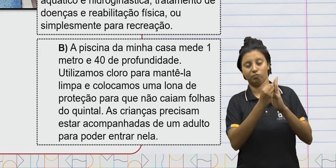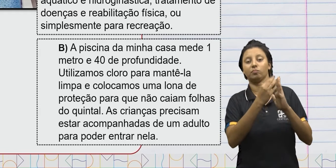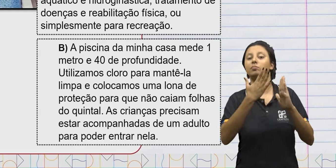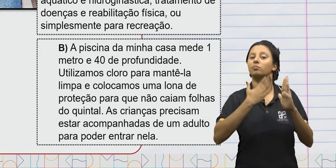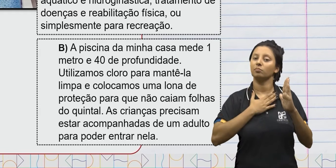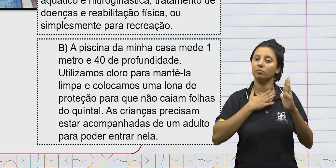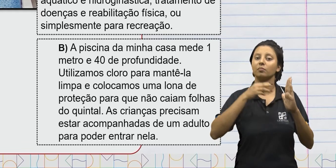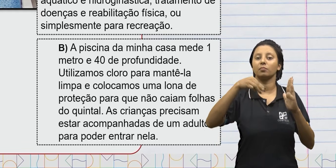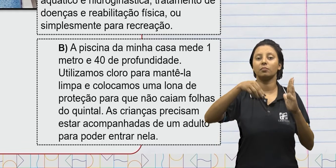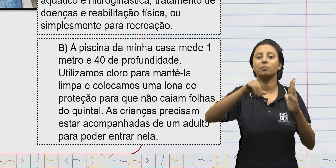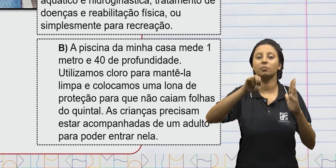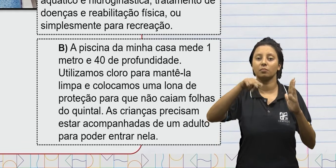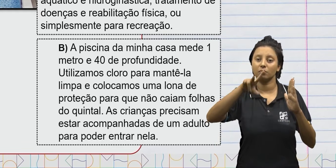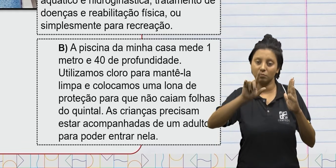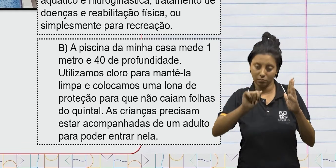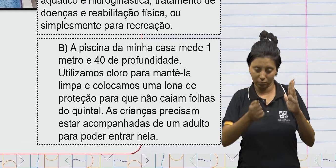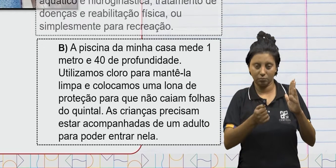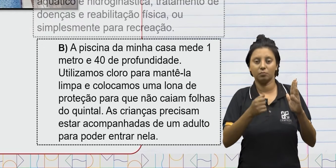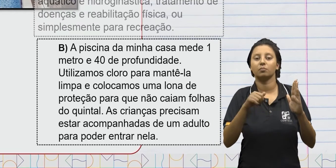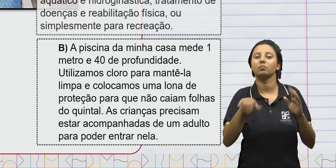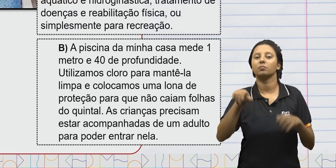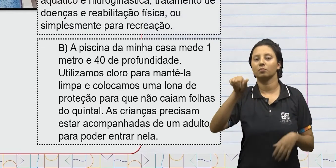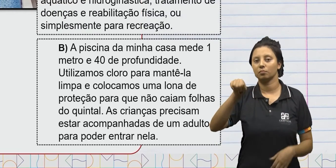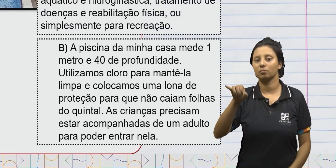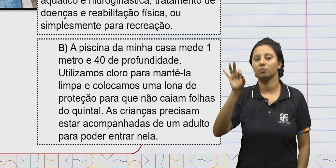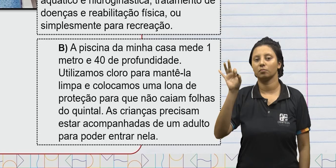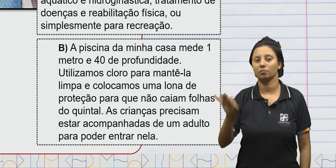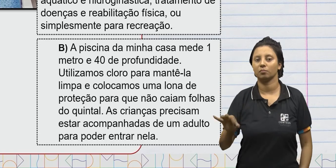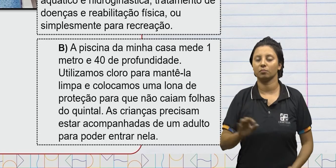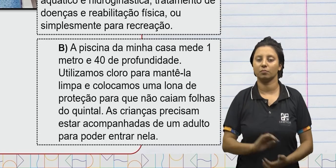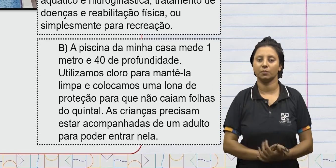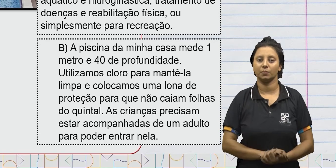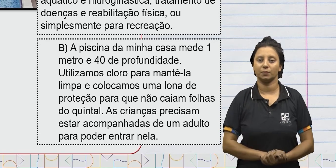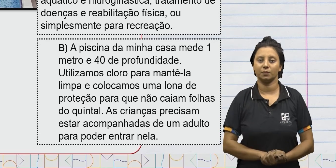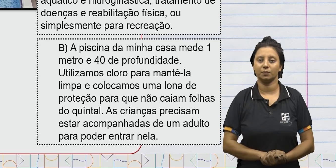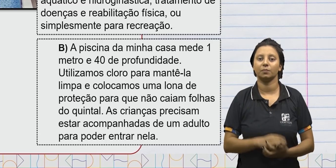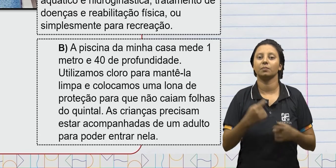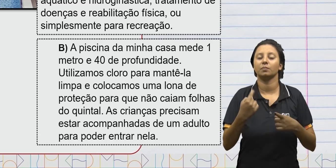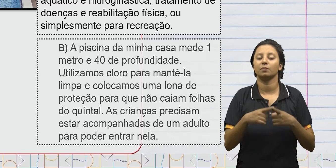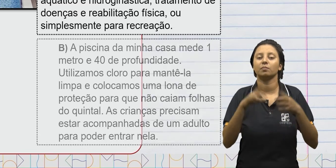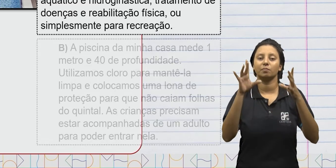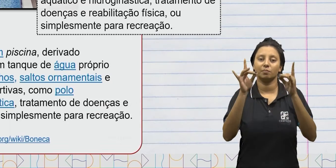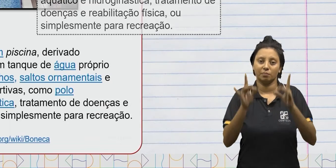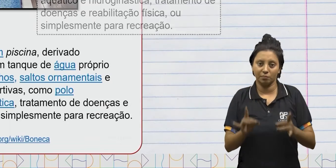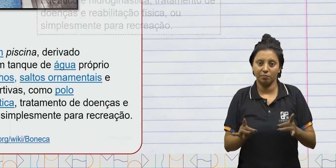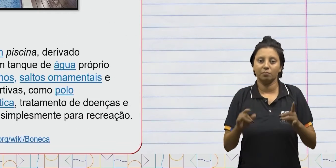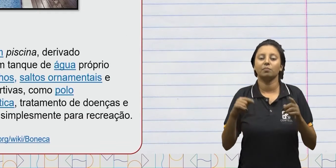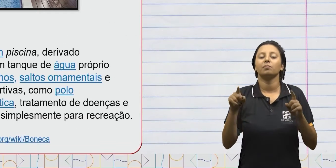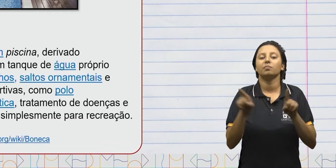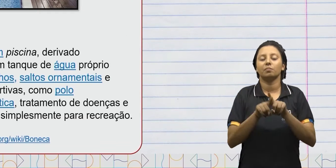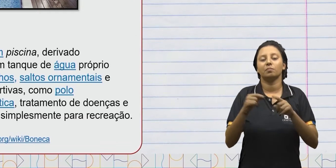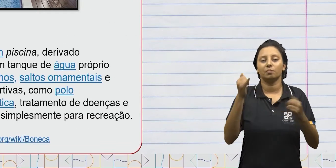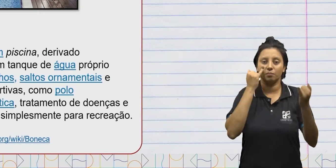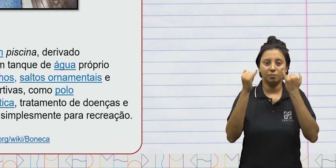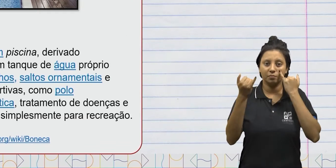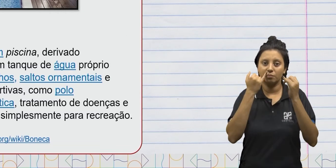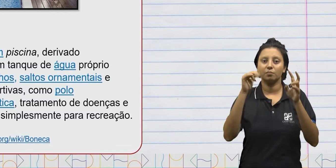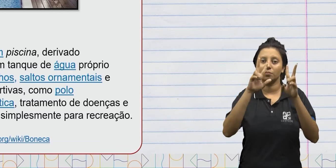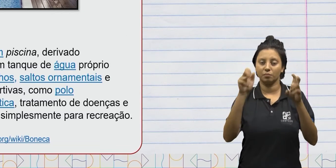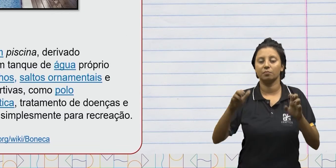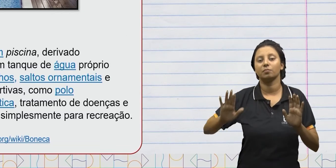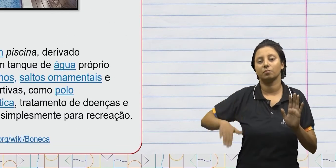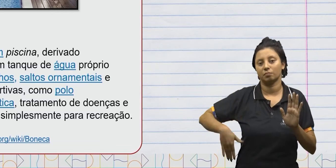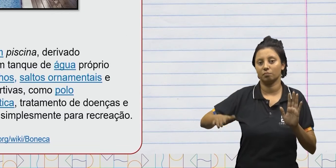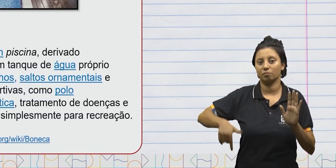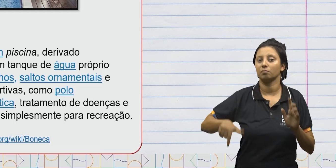no texto. Então, a letra A é a opção correta, pois descreve e traz informações sobre a piscina